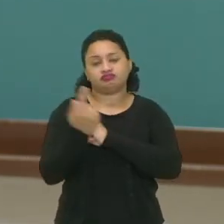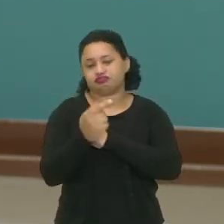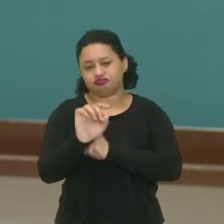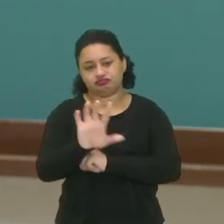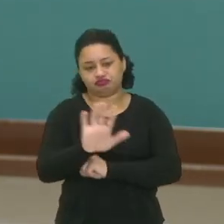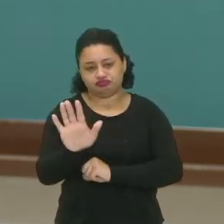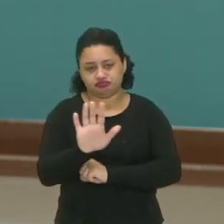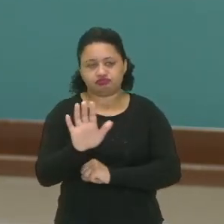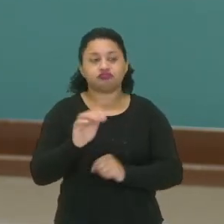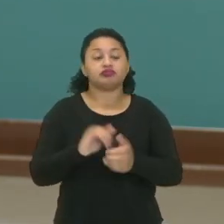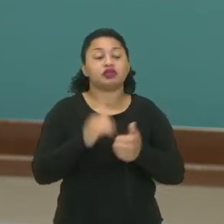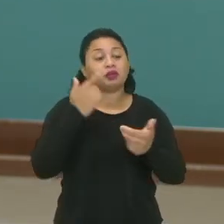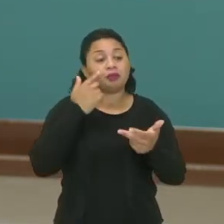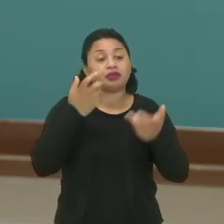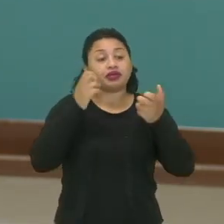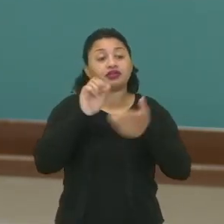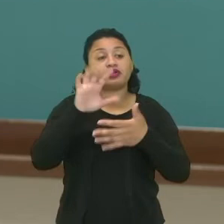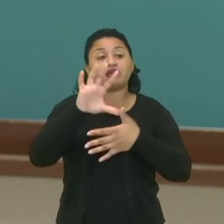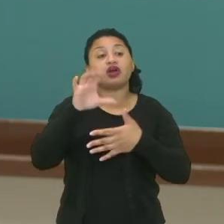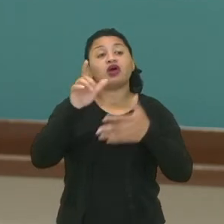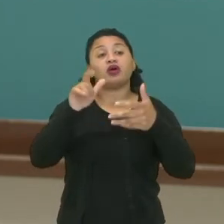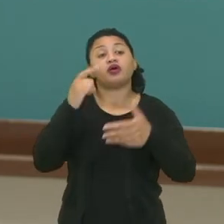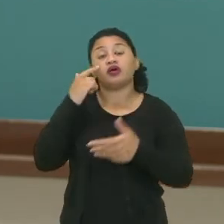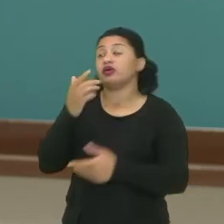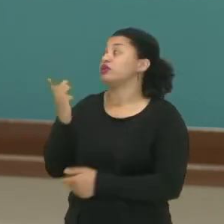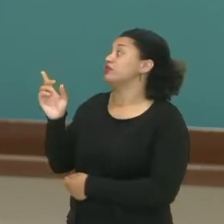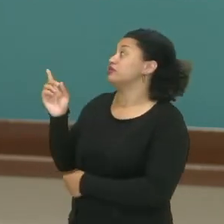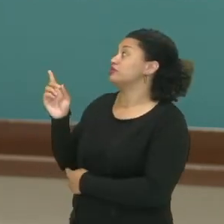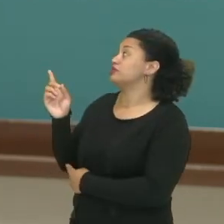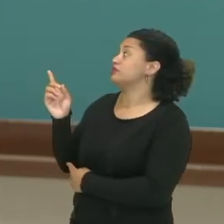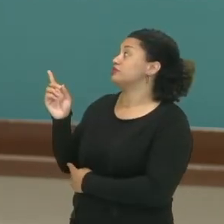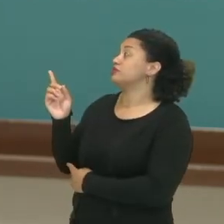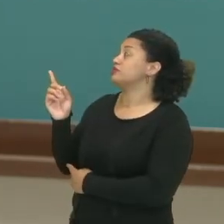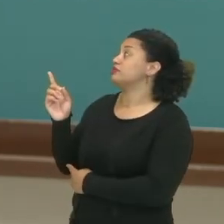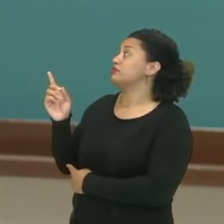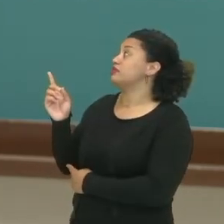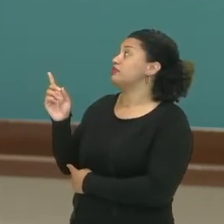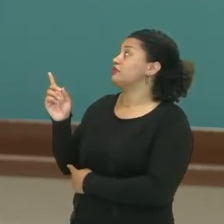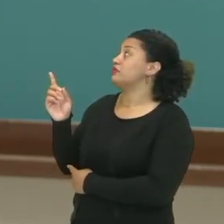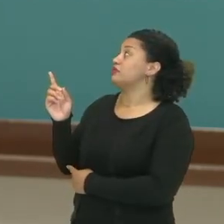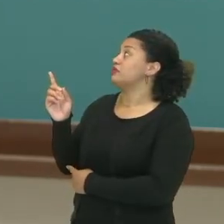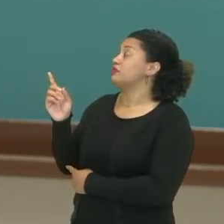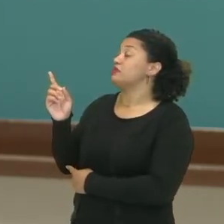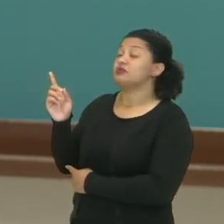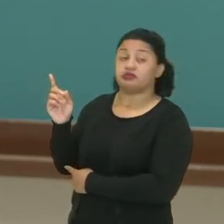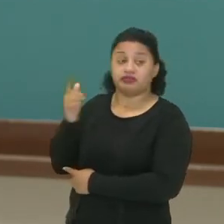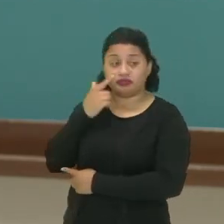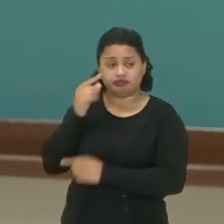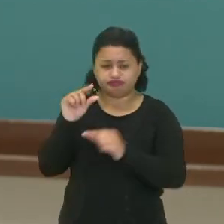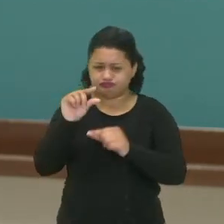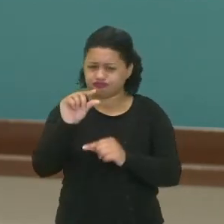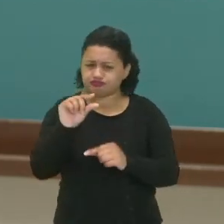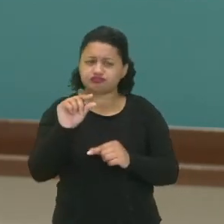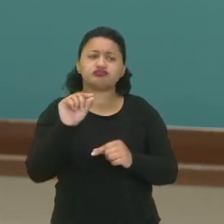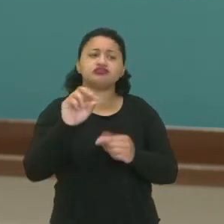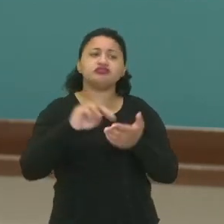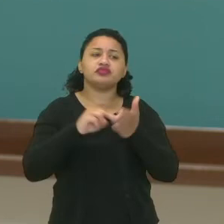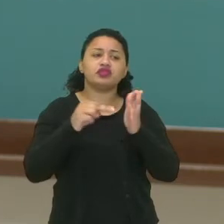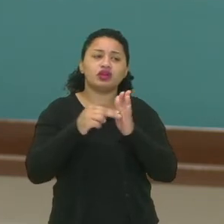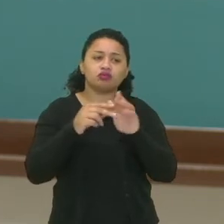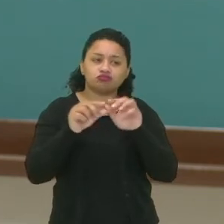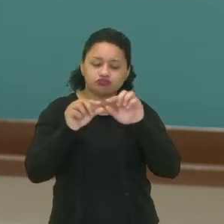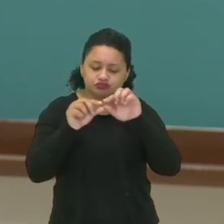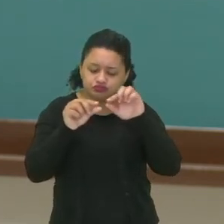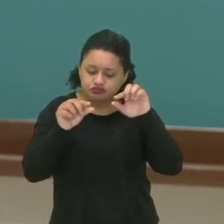Então observe no mapa então aonde que a gente vai falar aqui então, a parte do Istmo de Suez, ok? O que é um istmo? Uma faixa estreita